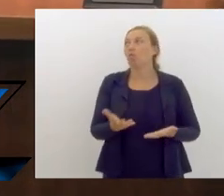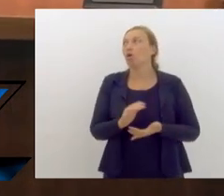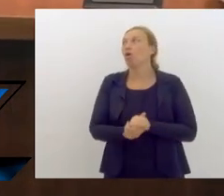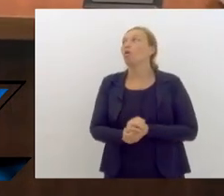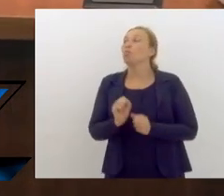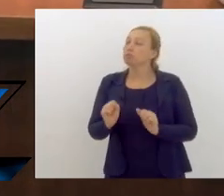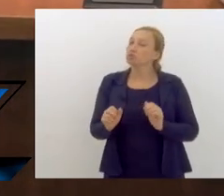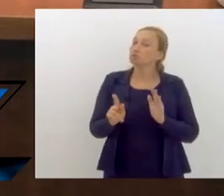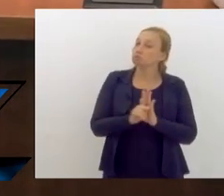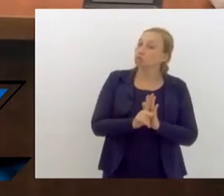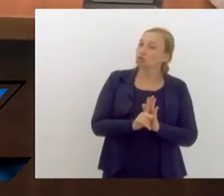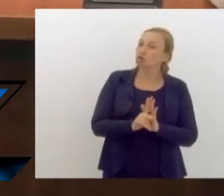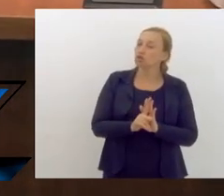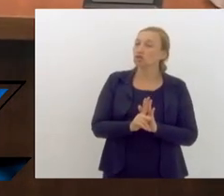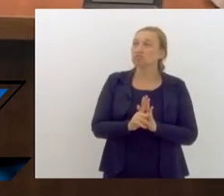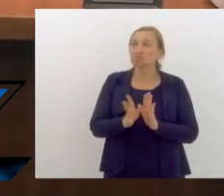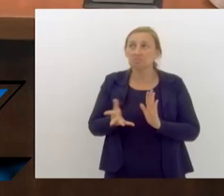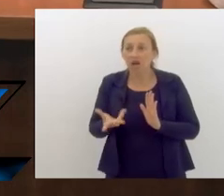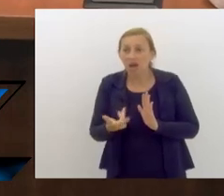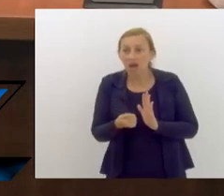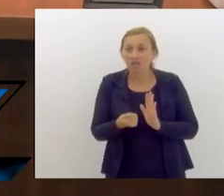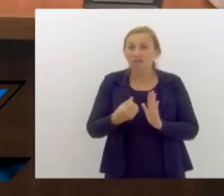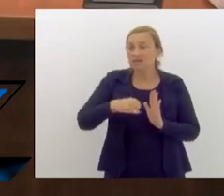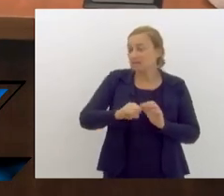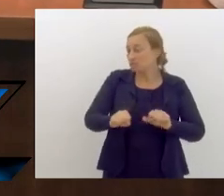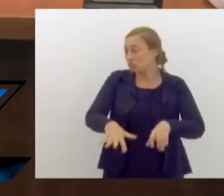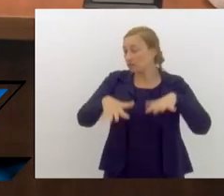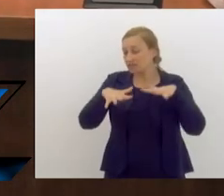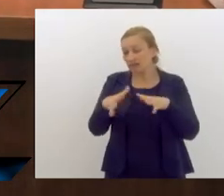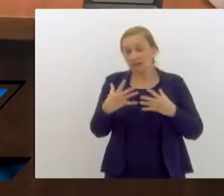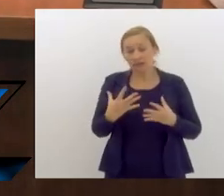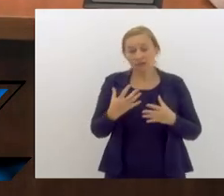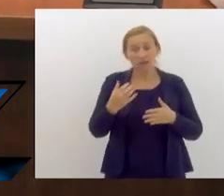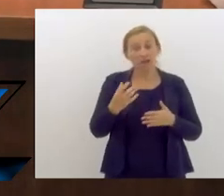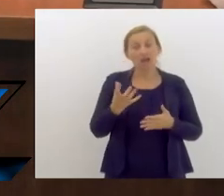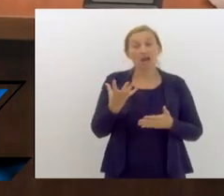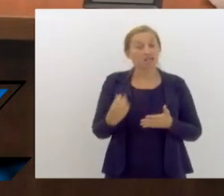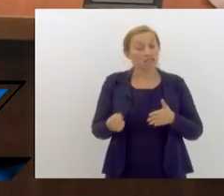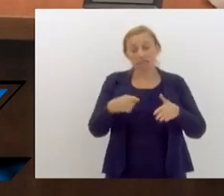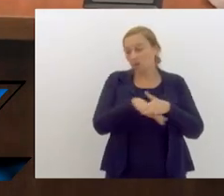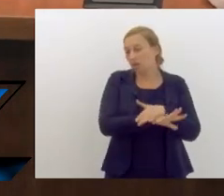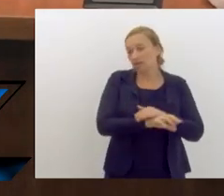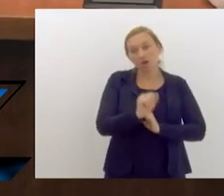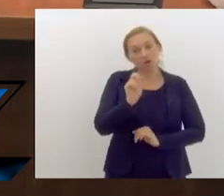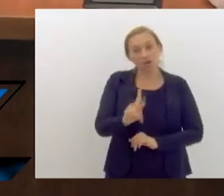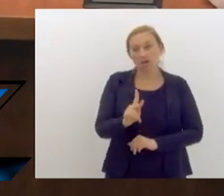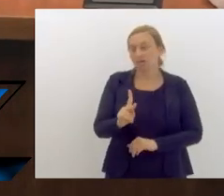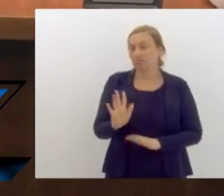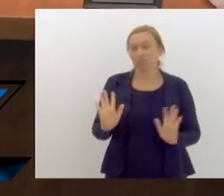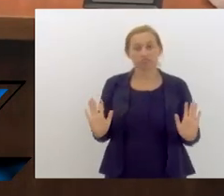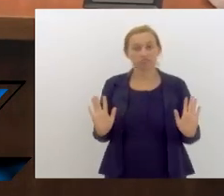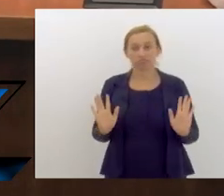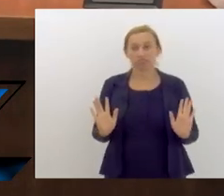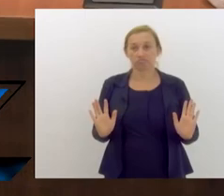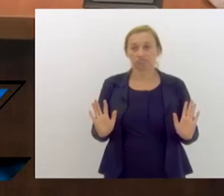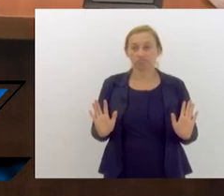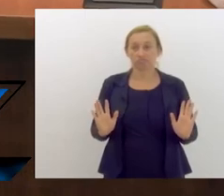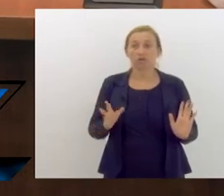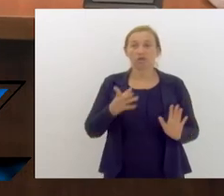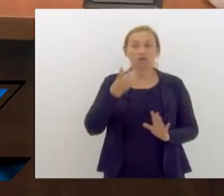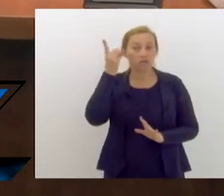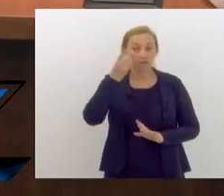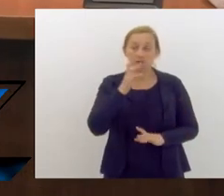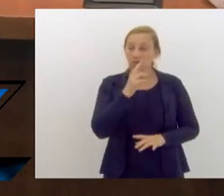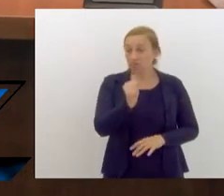no mérito excelente se o Leonardo decidir pelo arquivamento arquivado está Não é pessoal os Deputado Amorim já